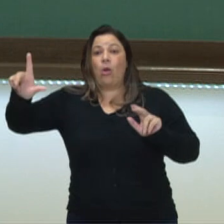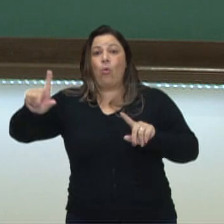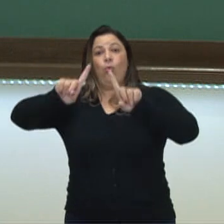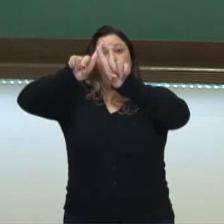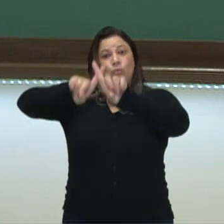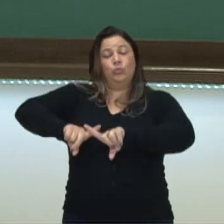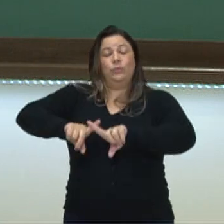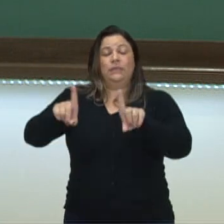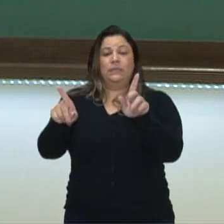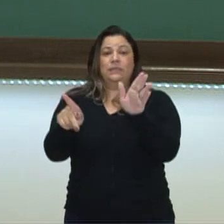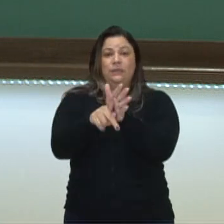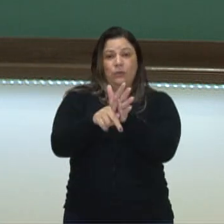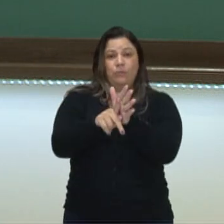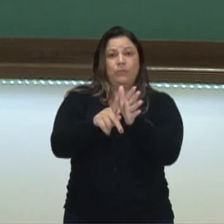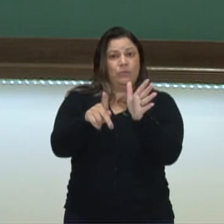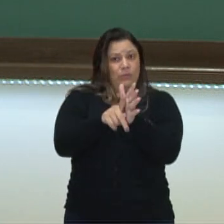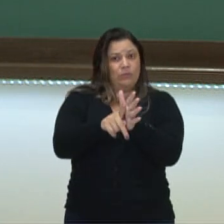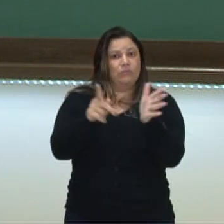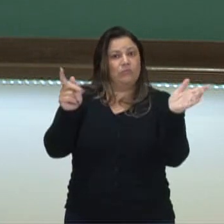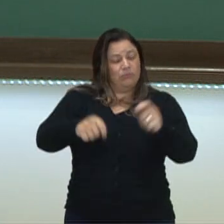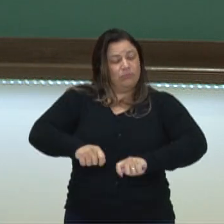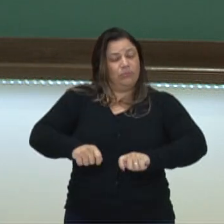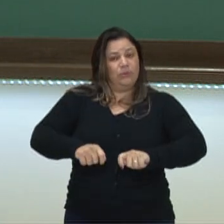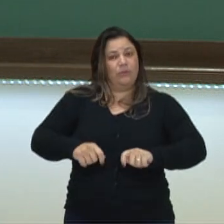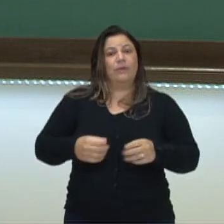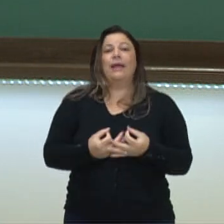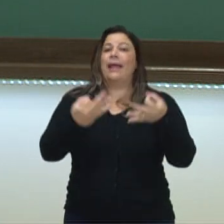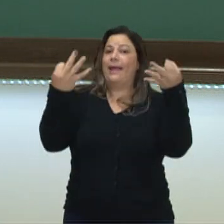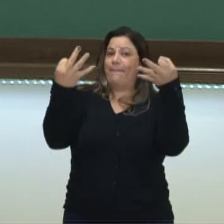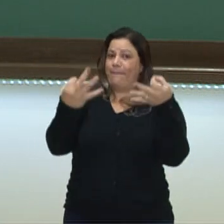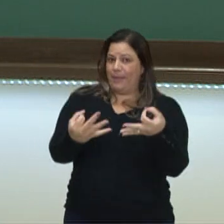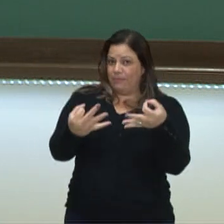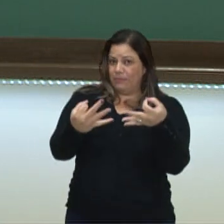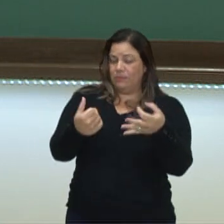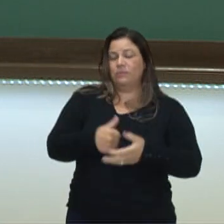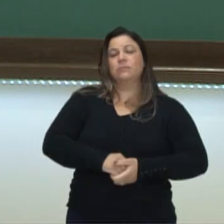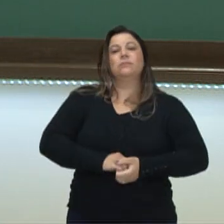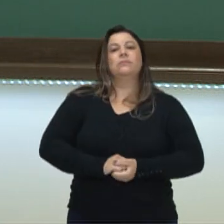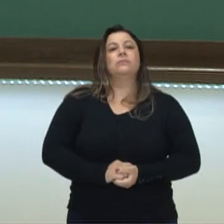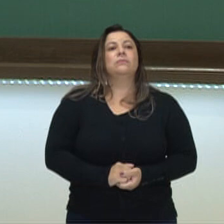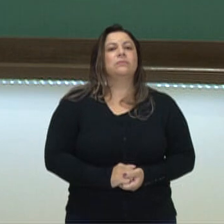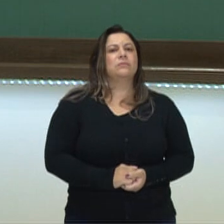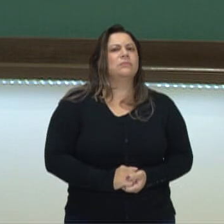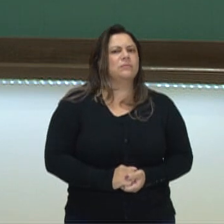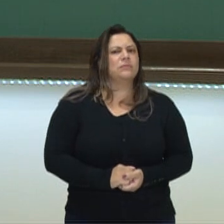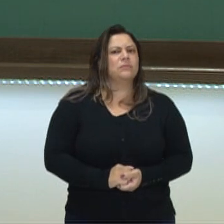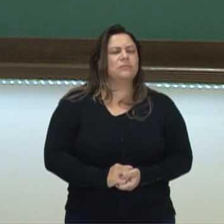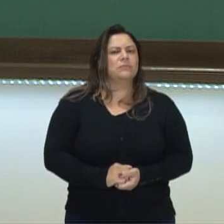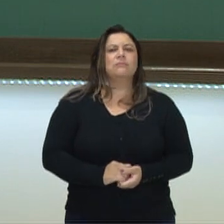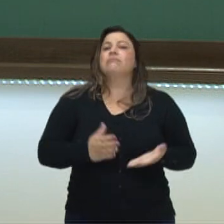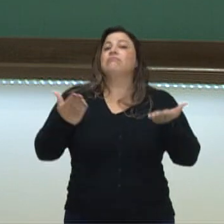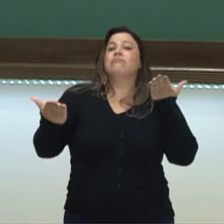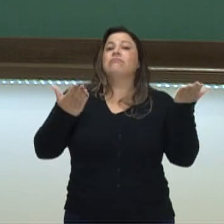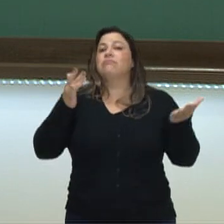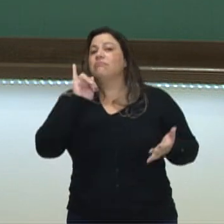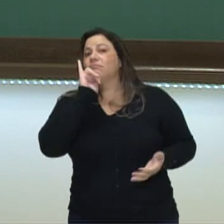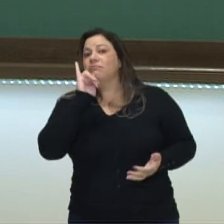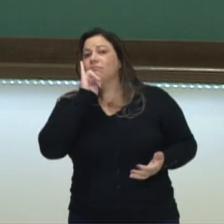ele mesmo, esse número é quadrado perfeito. Ok? Saberia me dar algum exemplo?